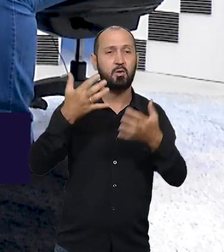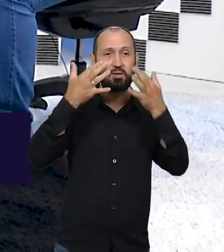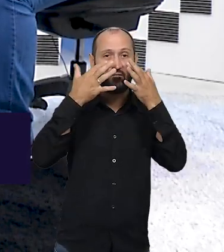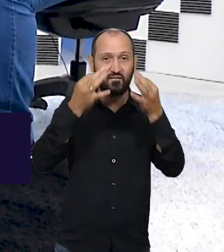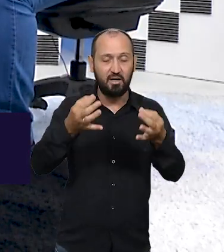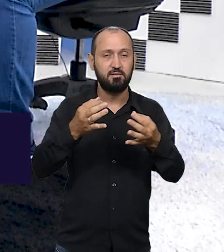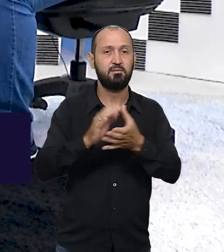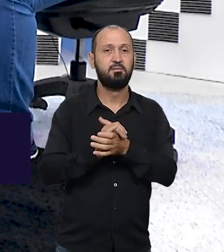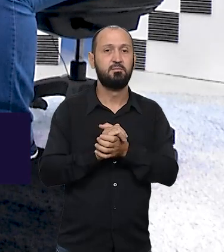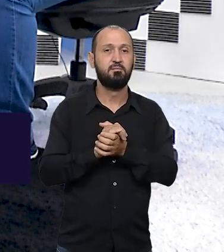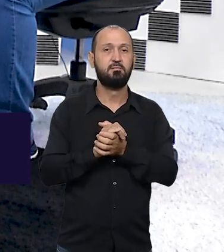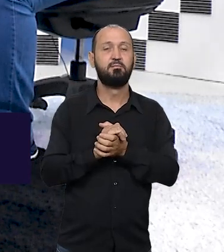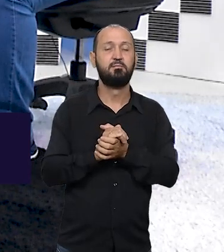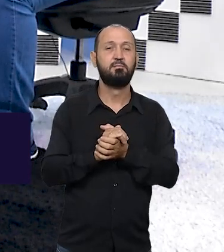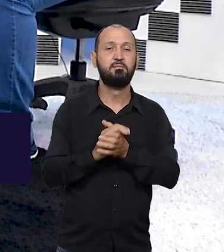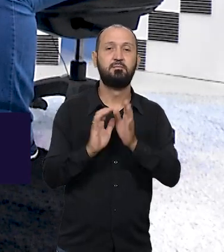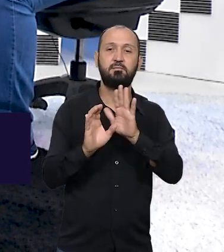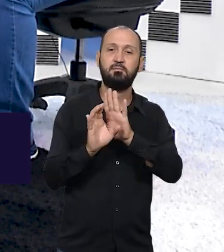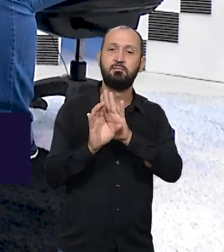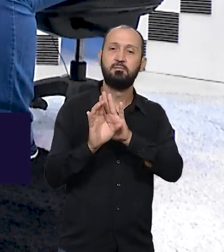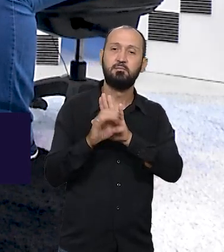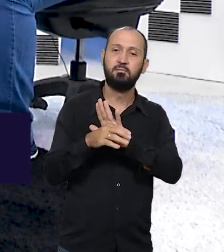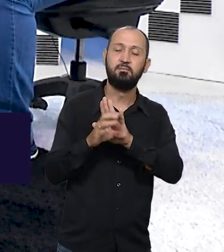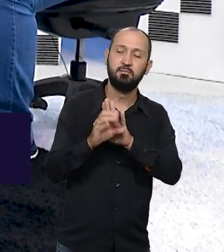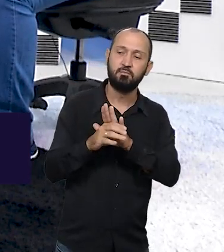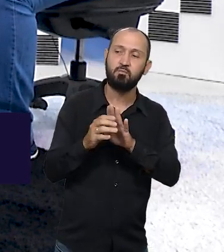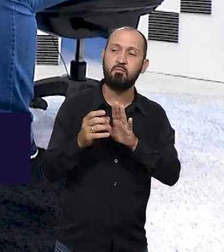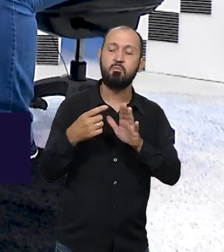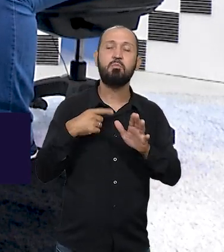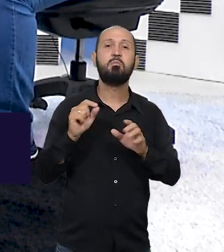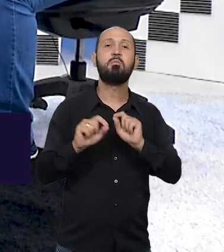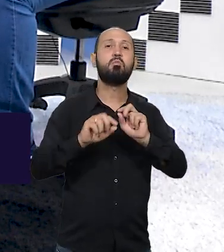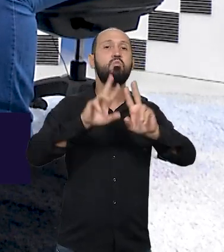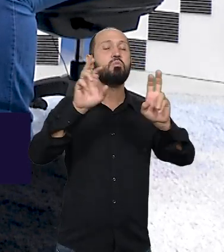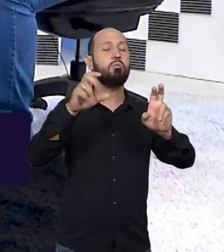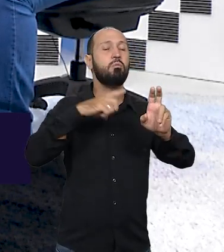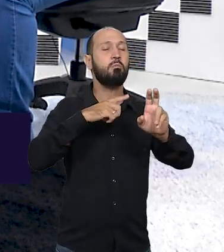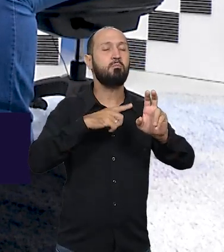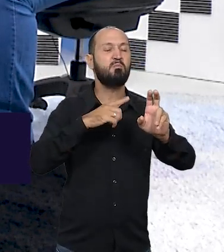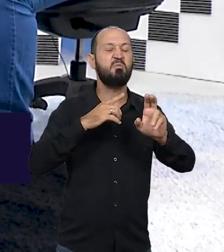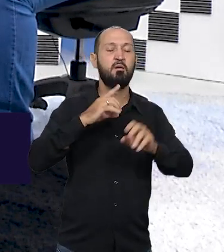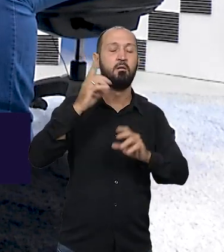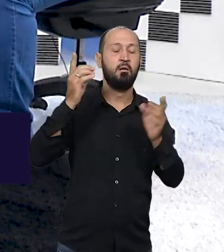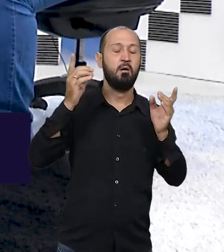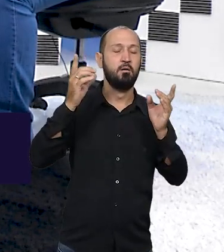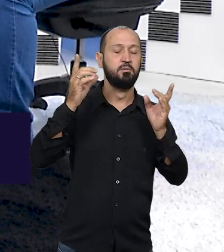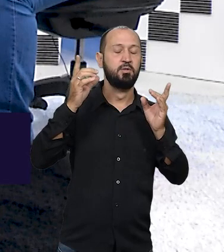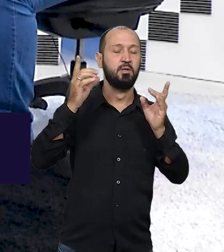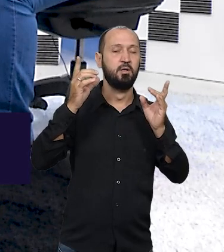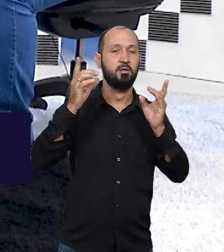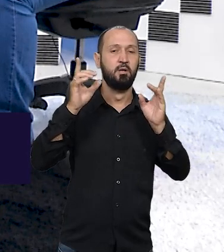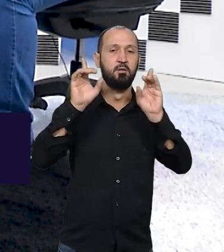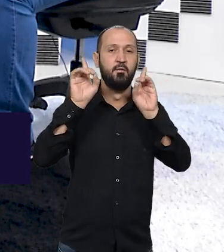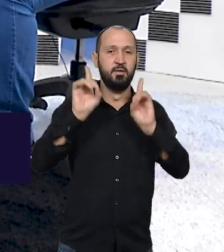de deficiência também, né? Por isso que a legislação de 2015,